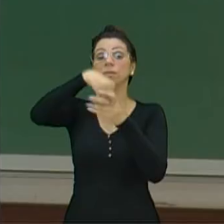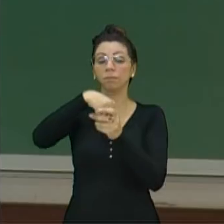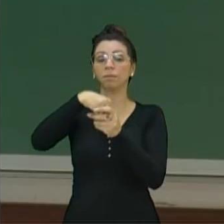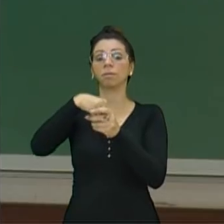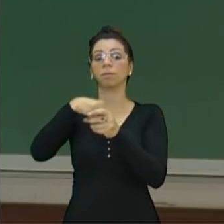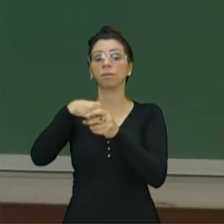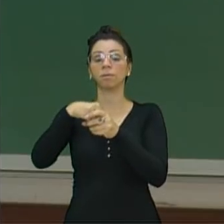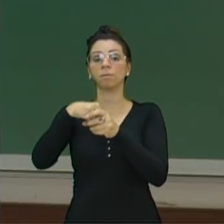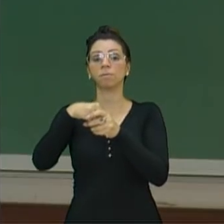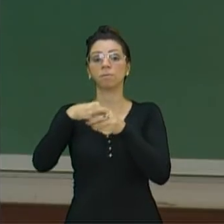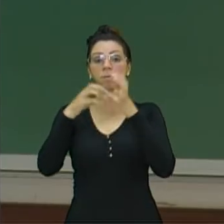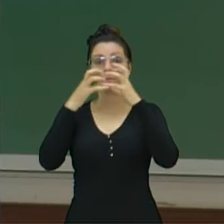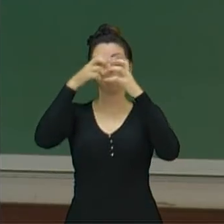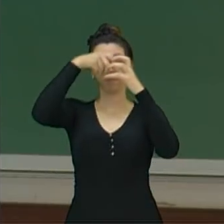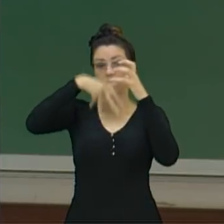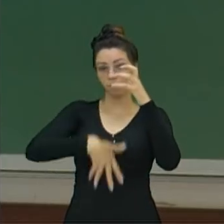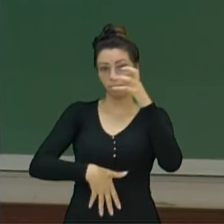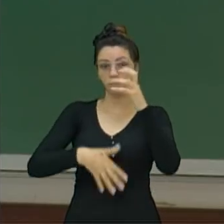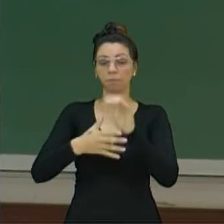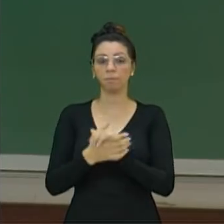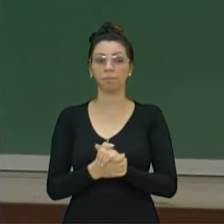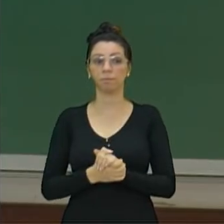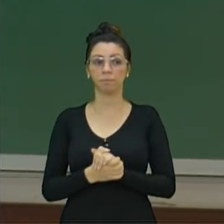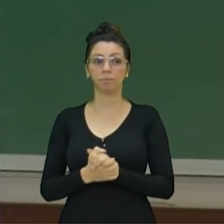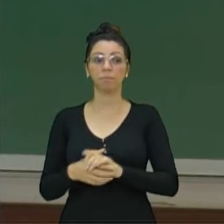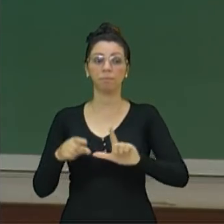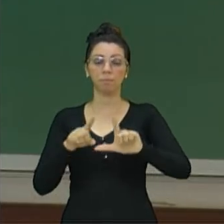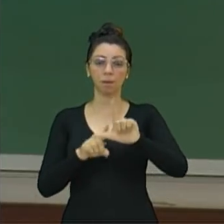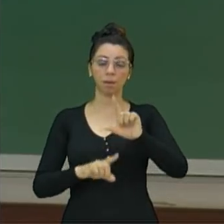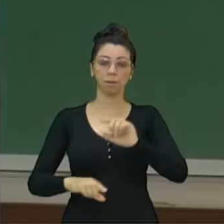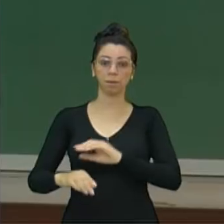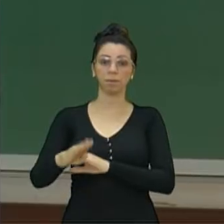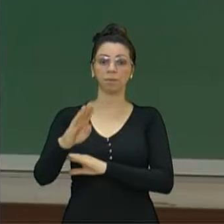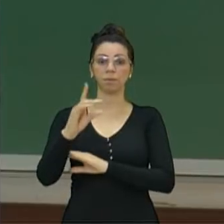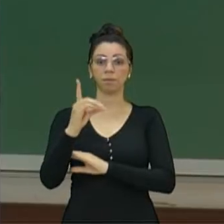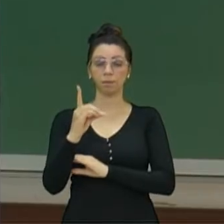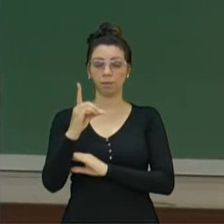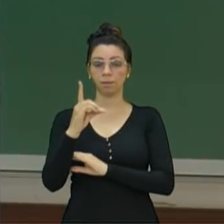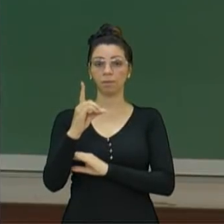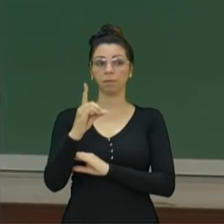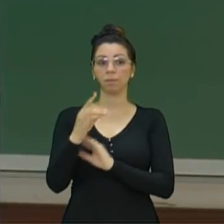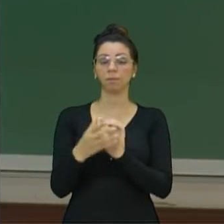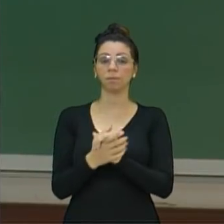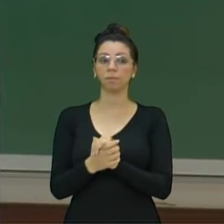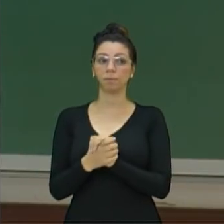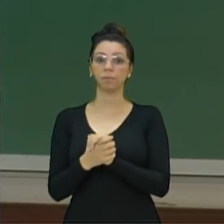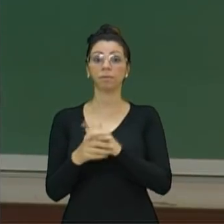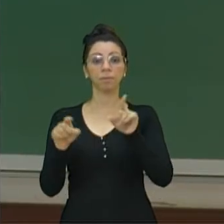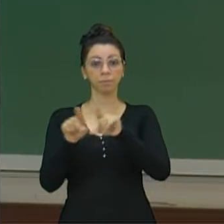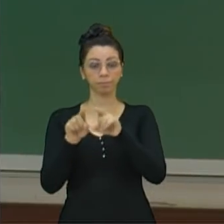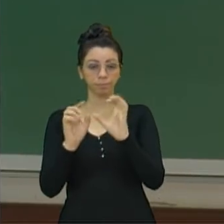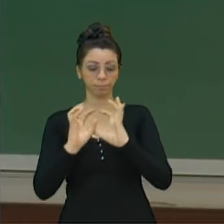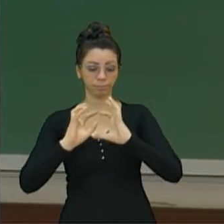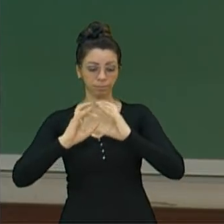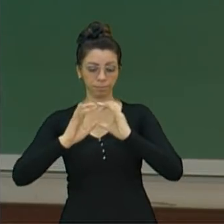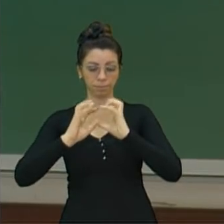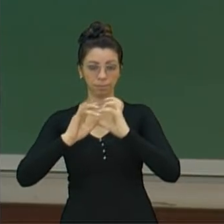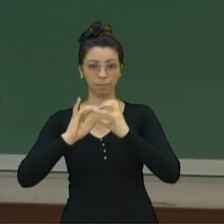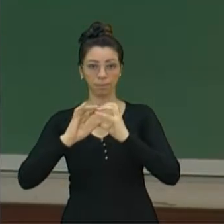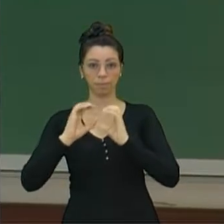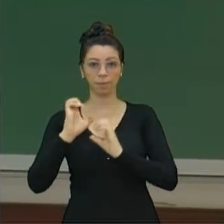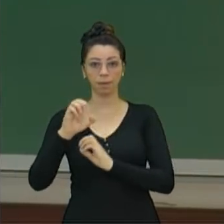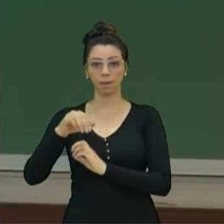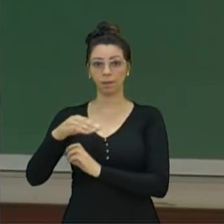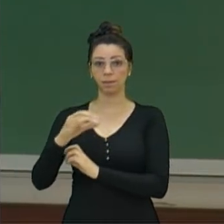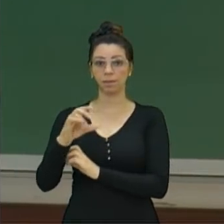central. Letra D, eu apresentei para vocês novamente o encéfalo, que é uma parte bem maior que faz